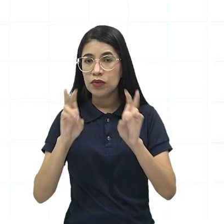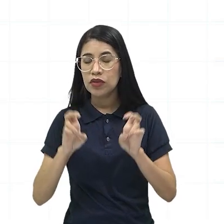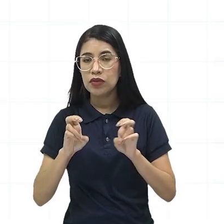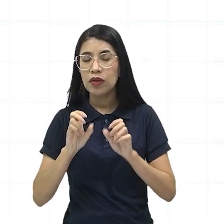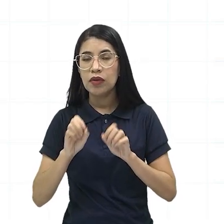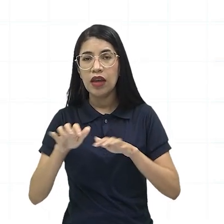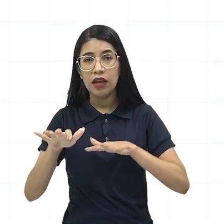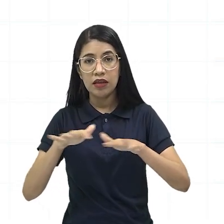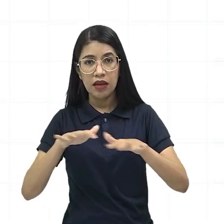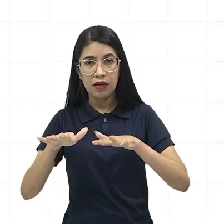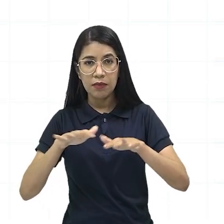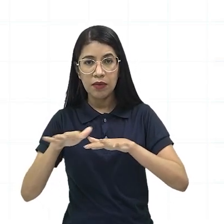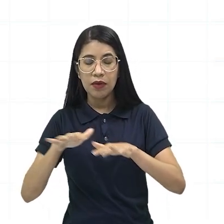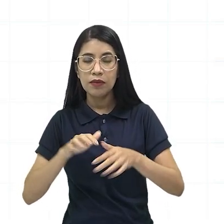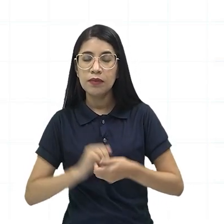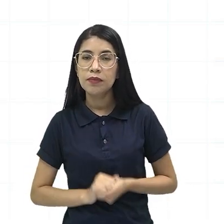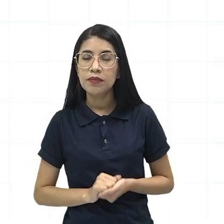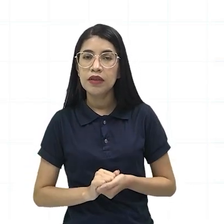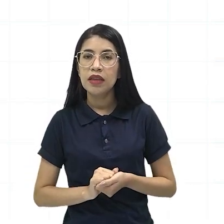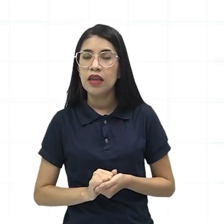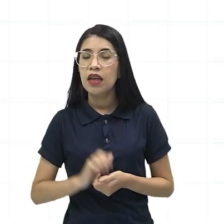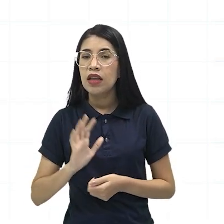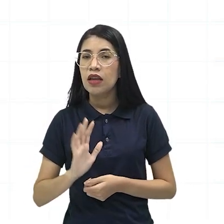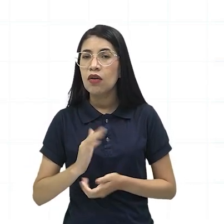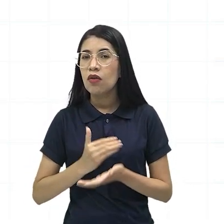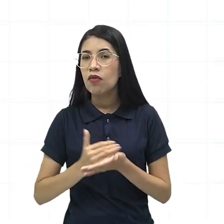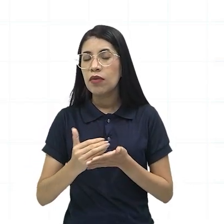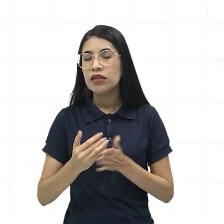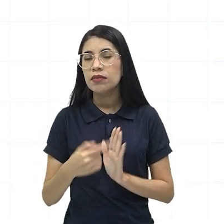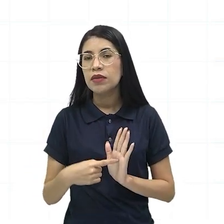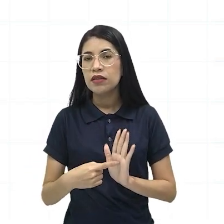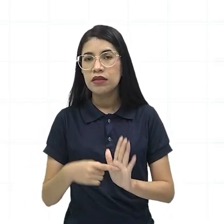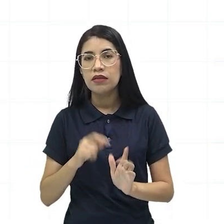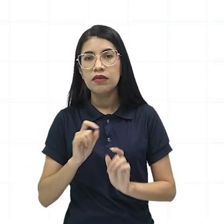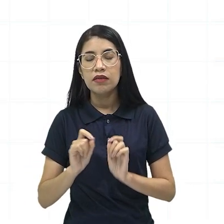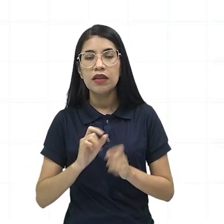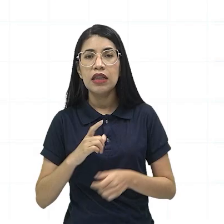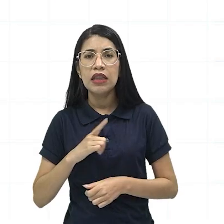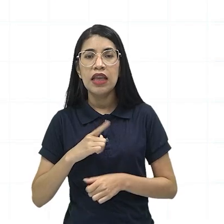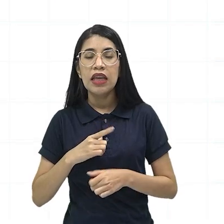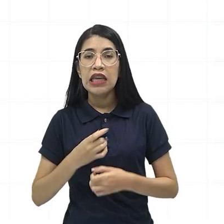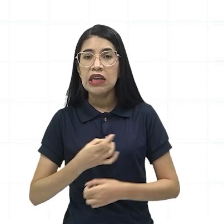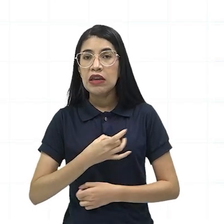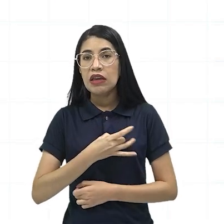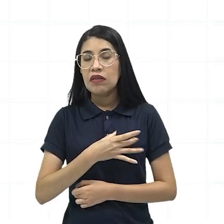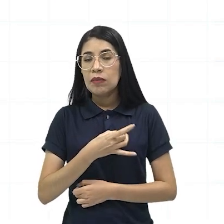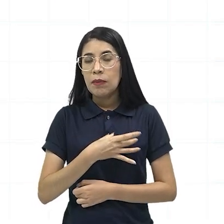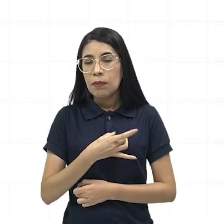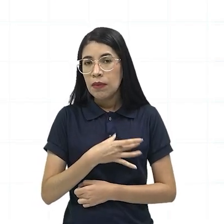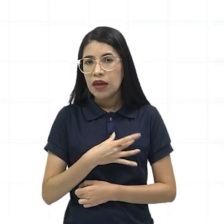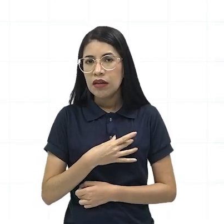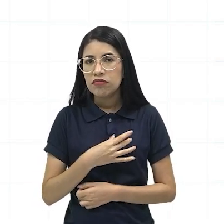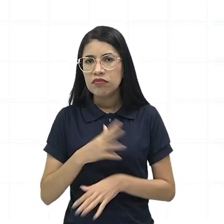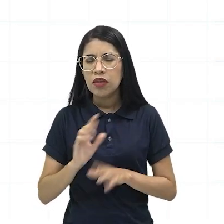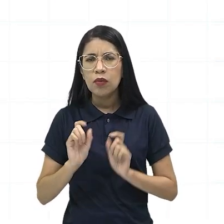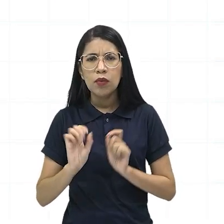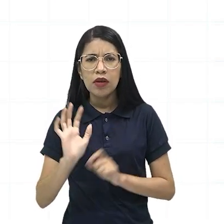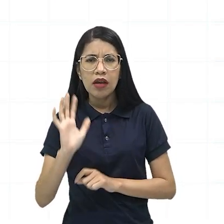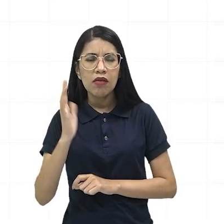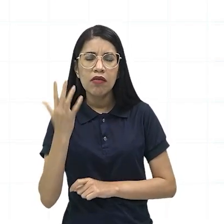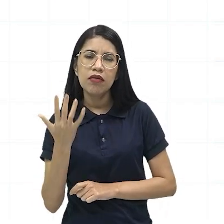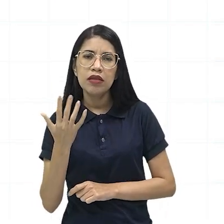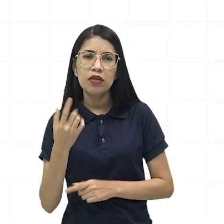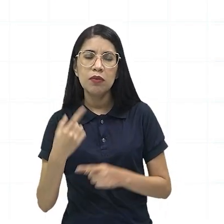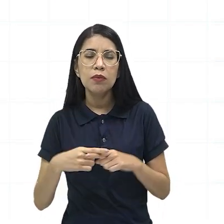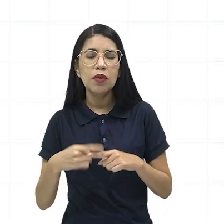né? E ele já começa nos dando essa introdução. Houve pânico. E aí você fica, nossa, o que fez? O que causou